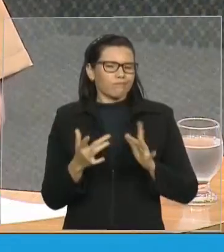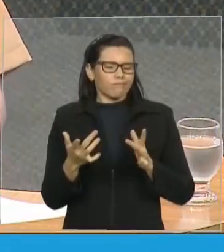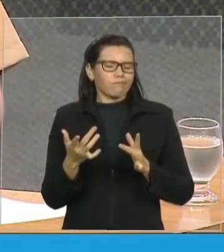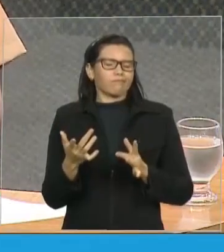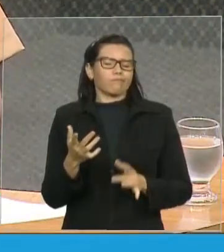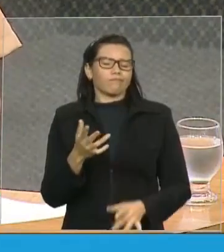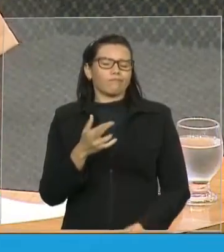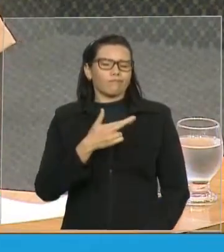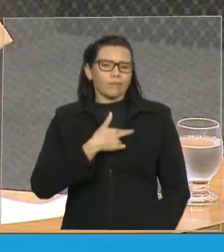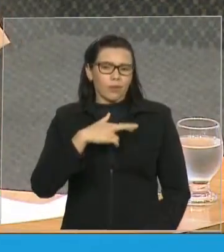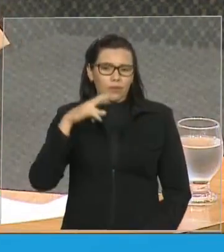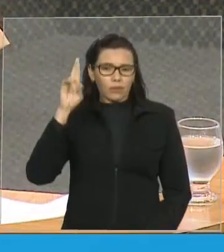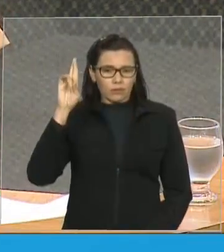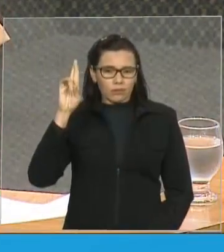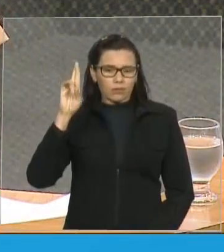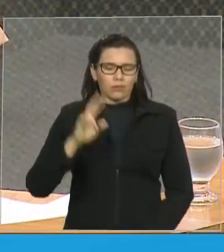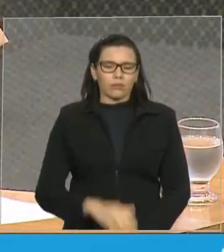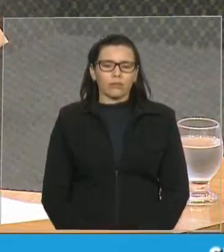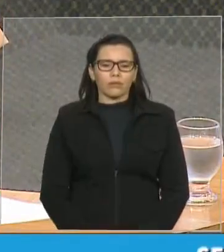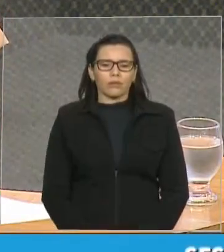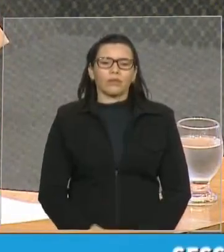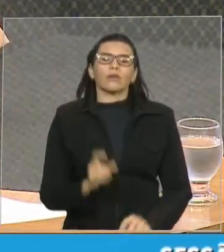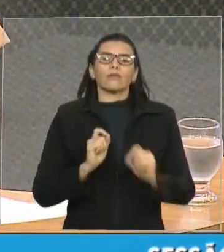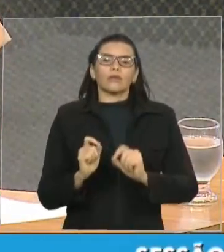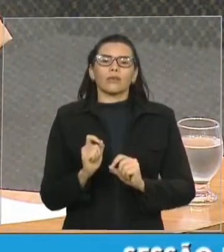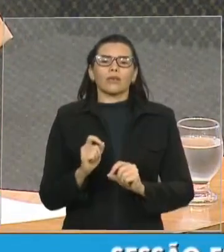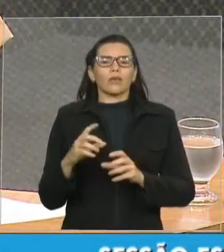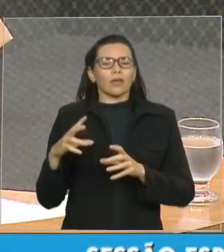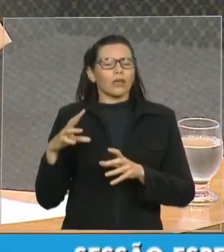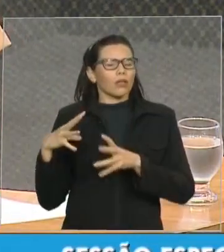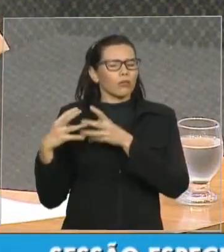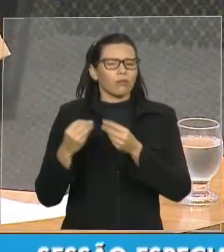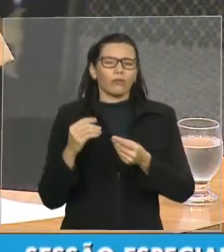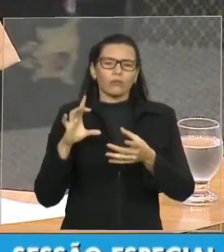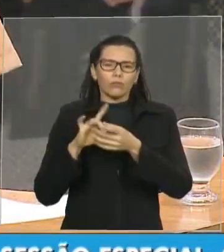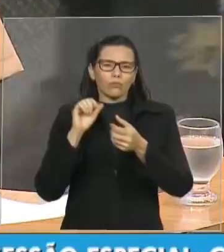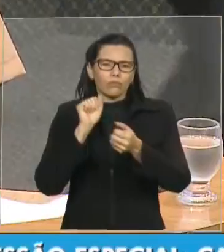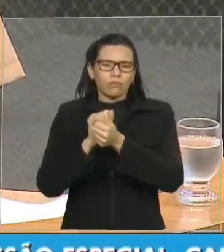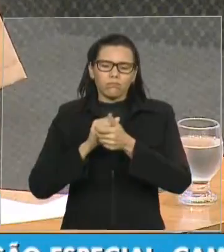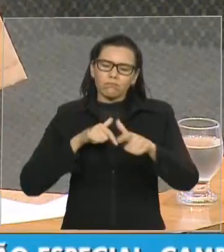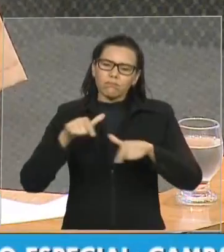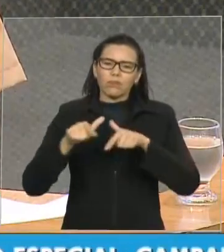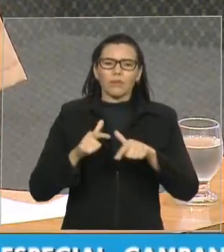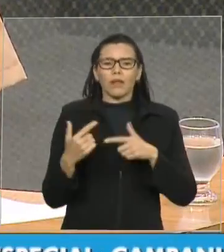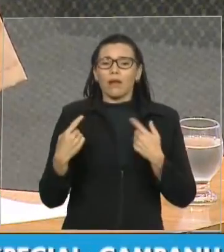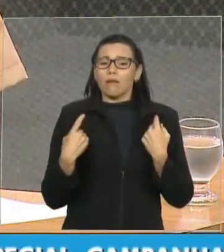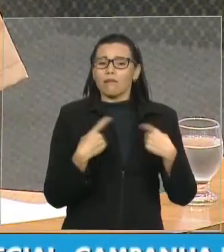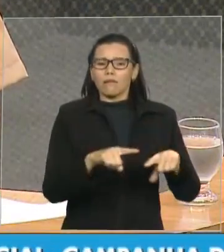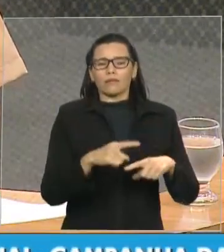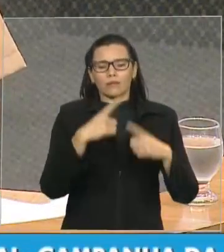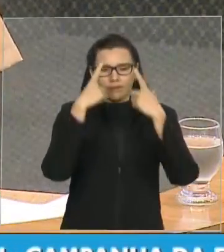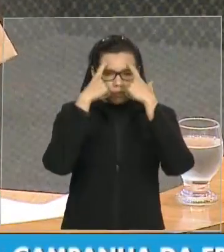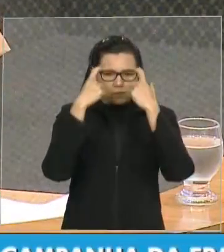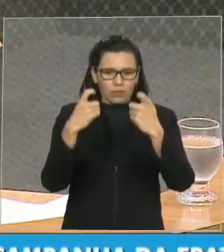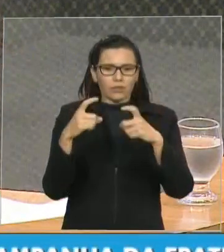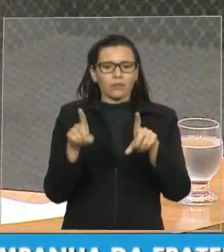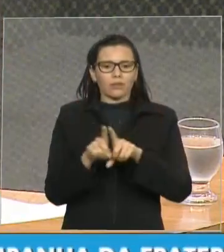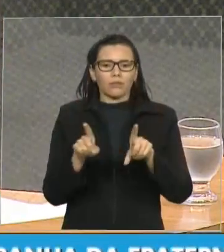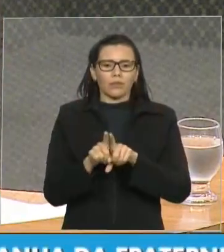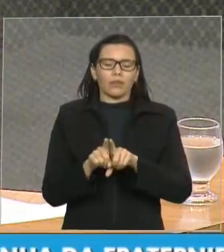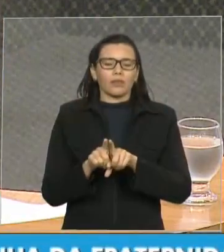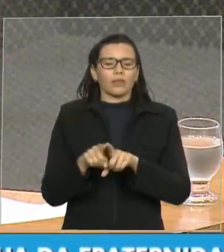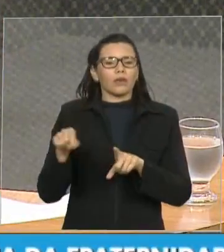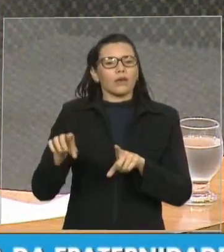ações que levem a superar a violência. Apoiar os centros de direitos humanos, Comissão de Justiça e